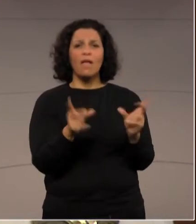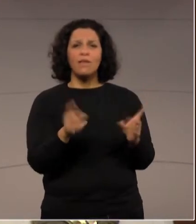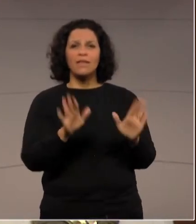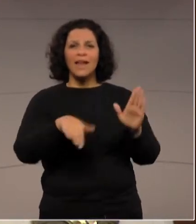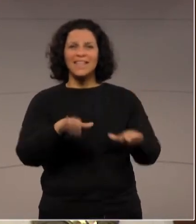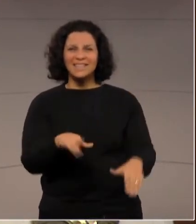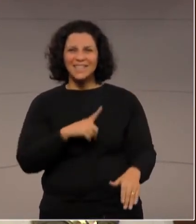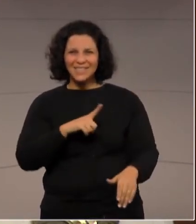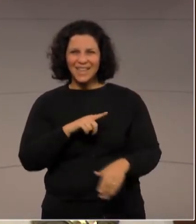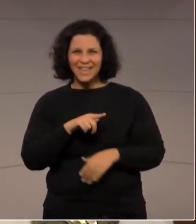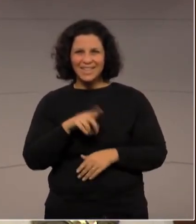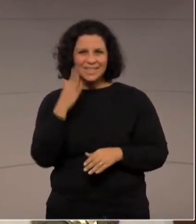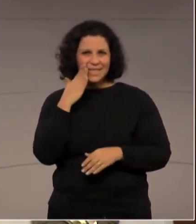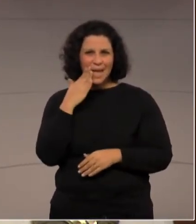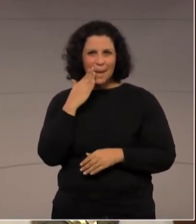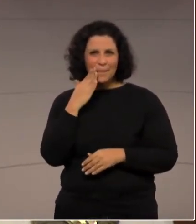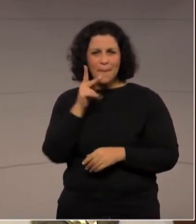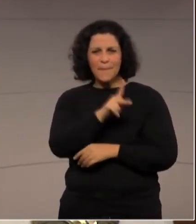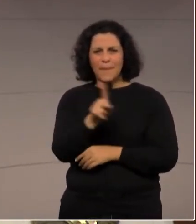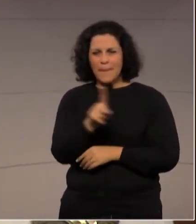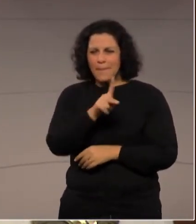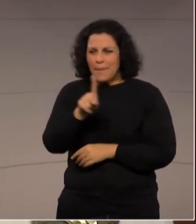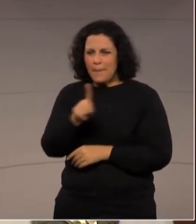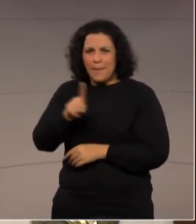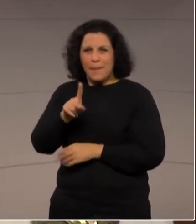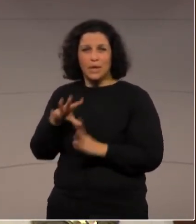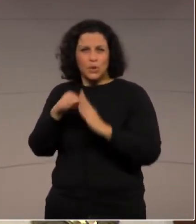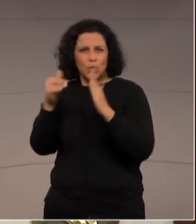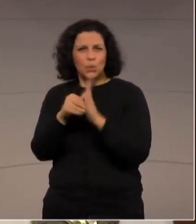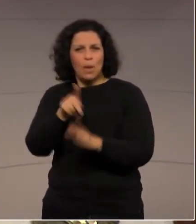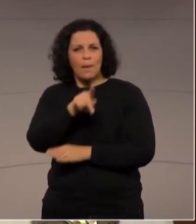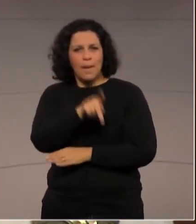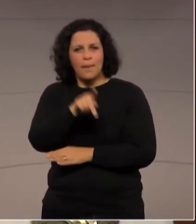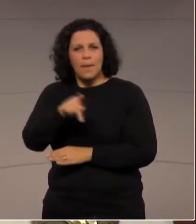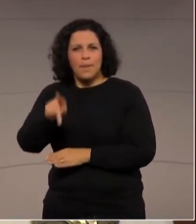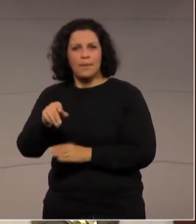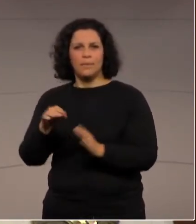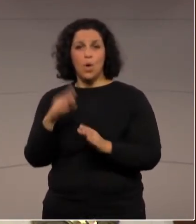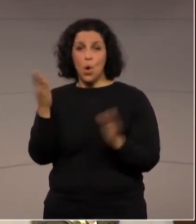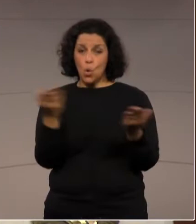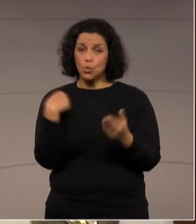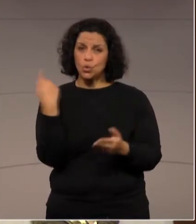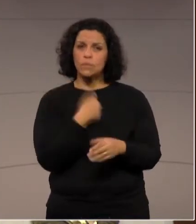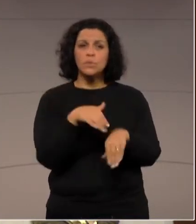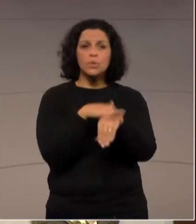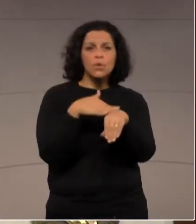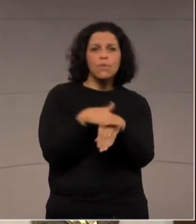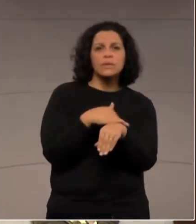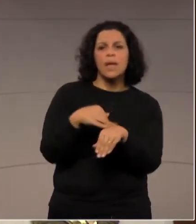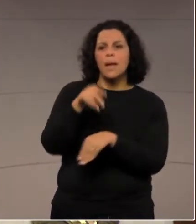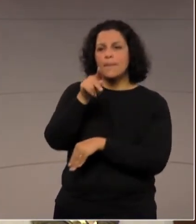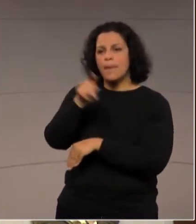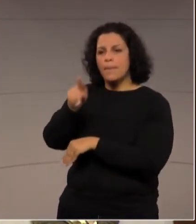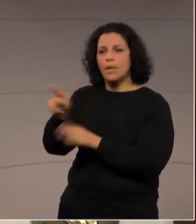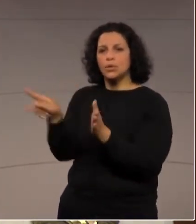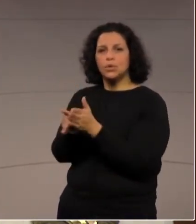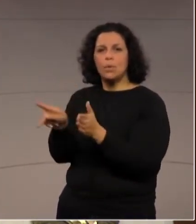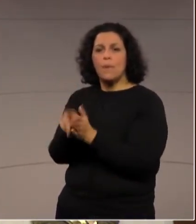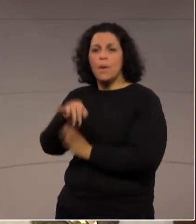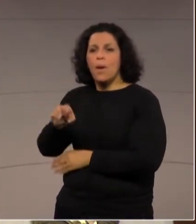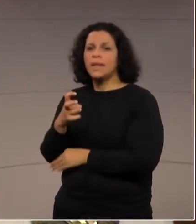fomos ter pb para tudo hoje vamos conversar com a pt com parte do detran